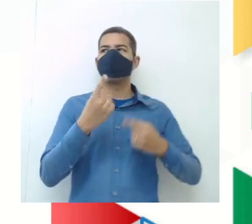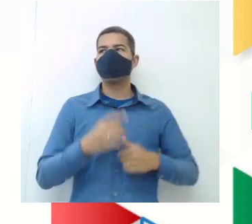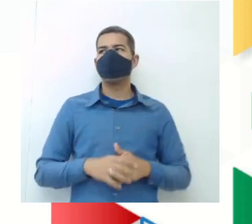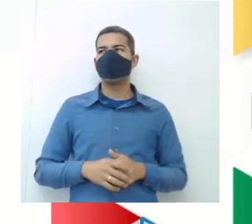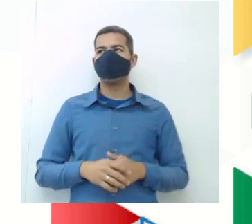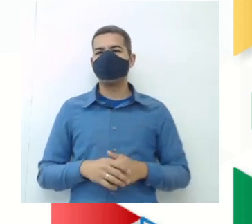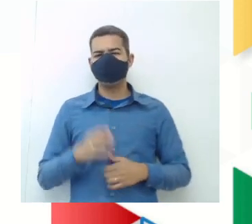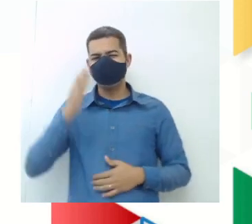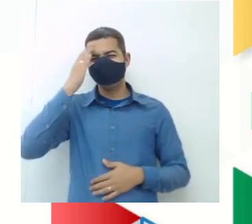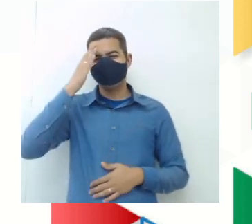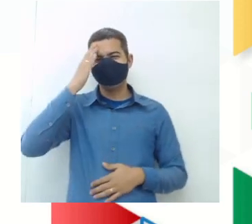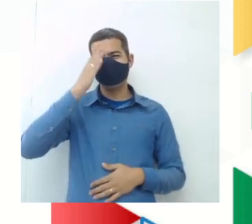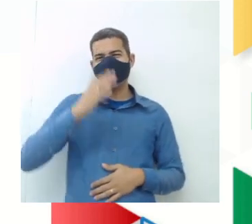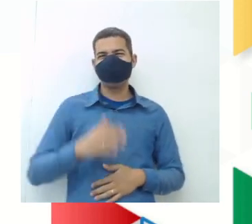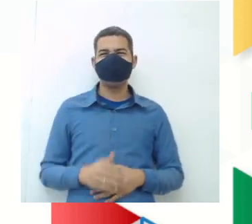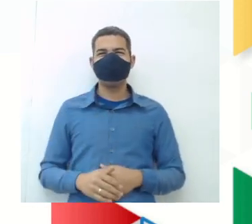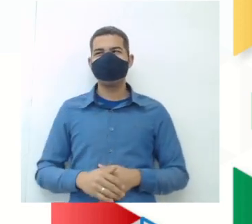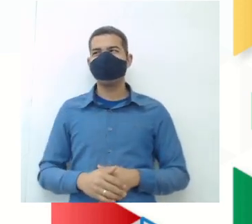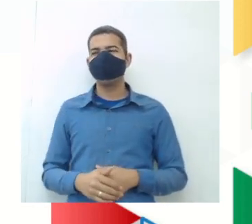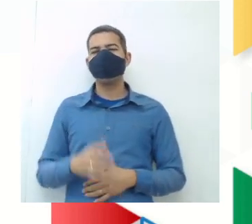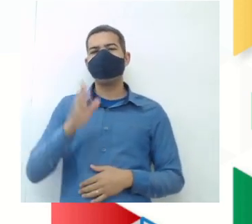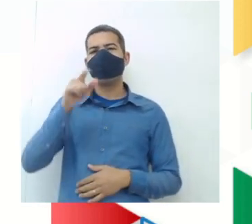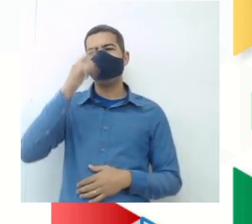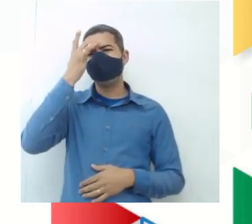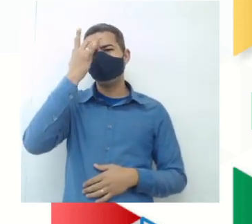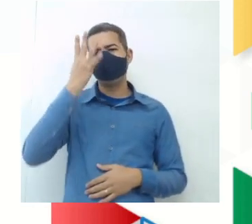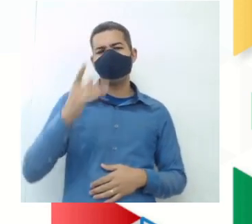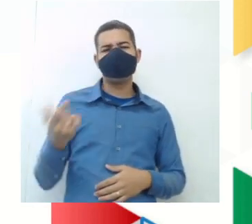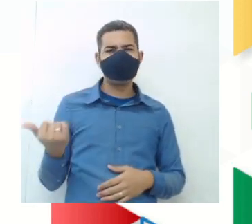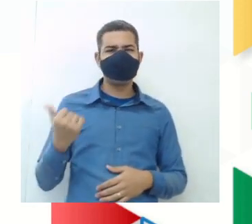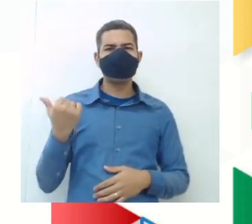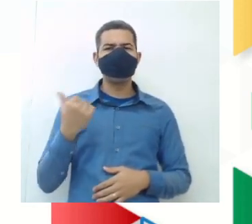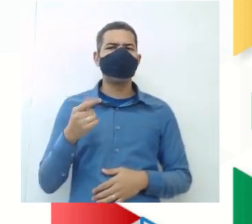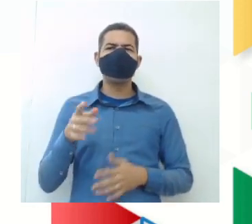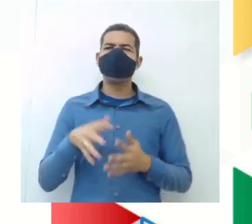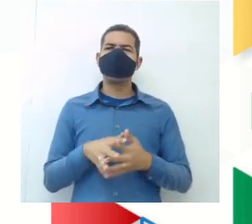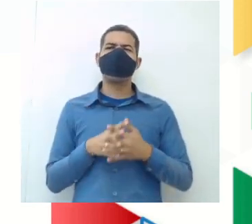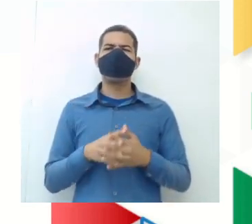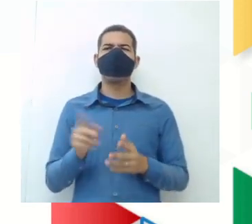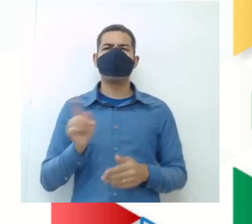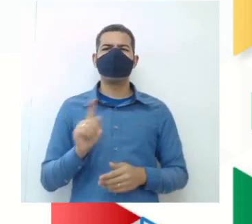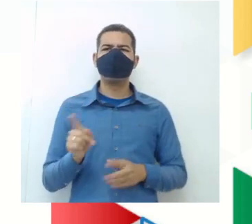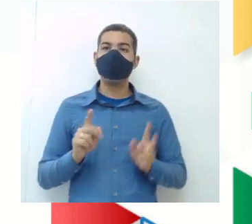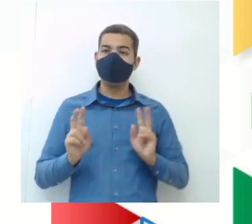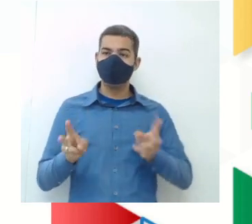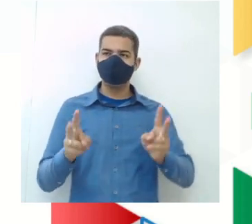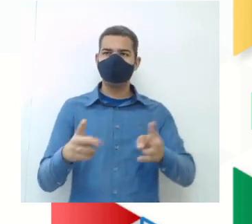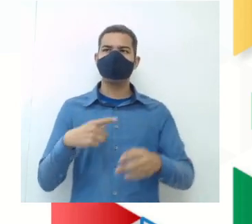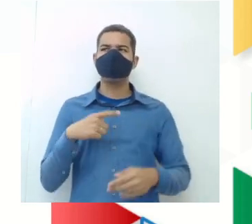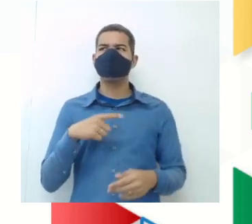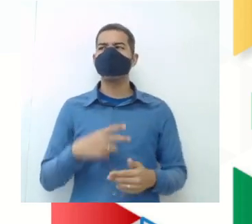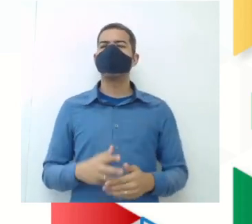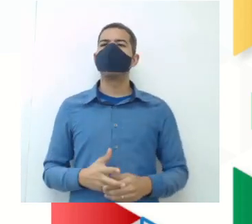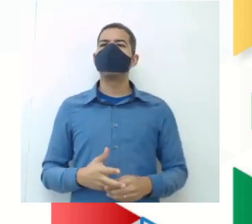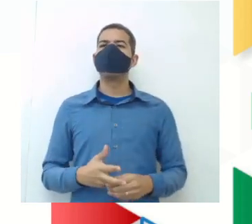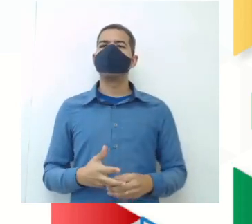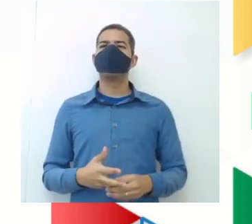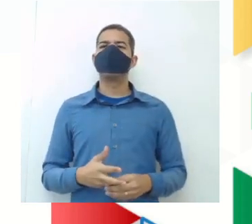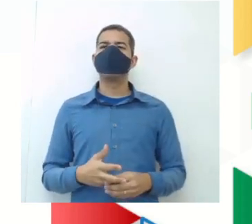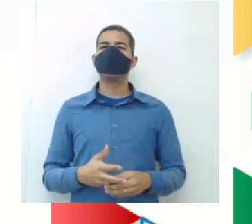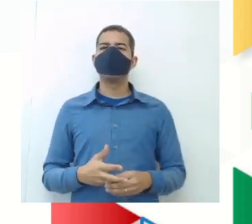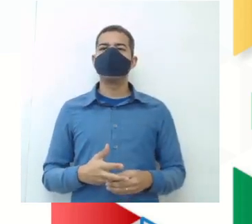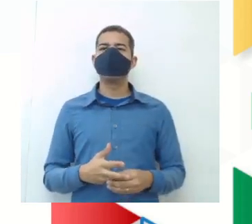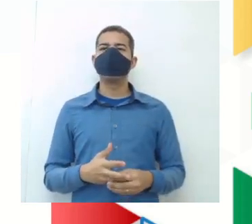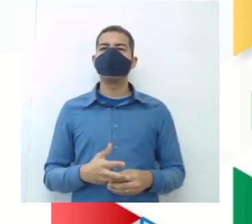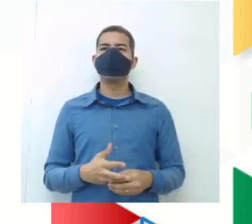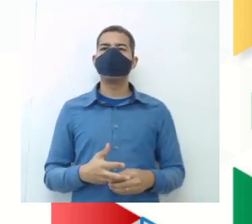tranquilo? Deu para entender? Olha como foi fácil essa, né? Foi nada complicado. Segue comigo agora. Qual das